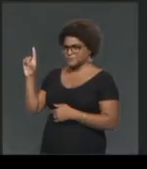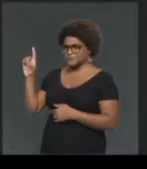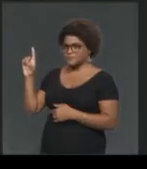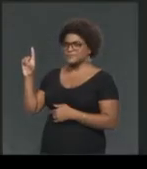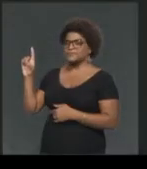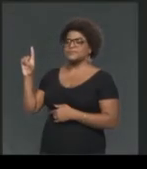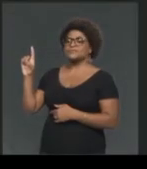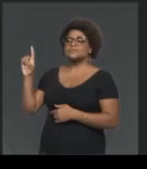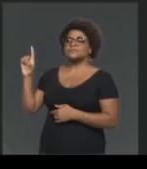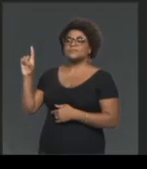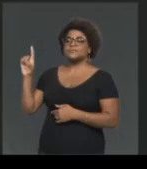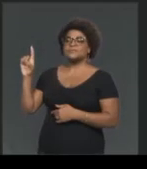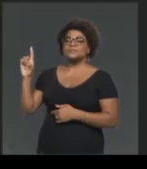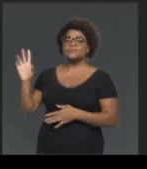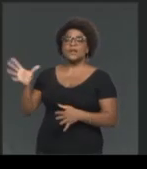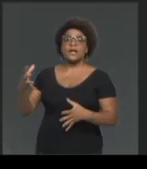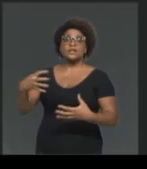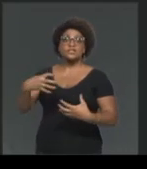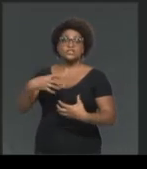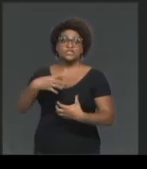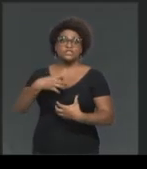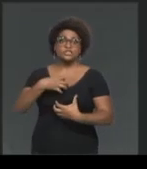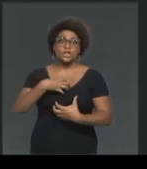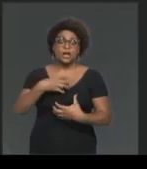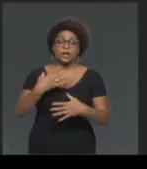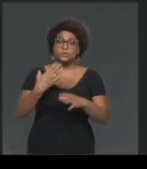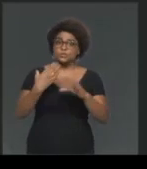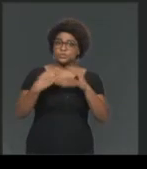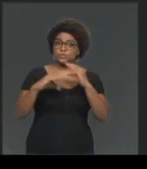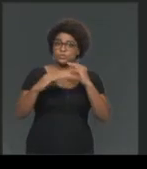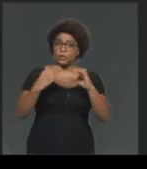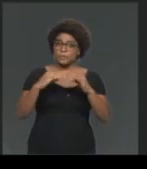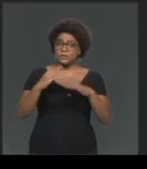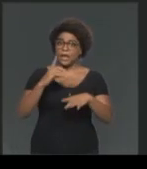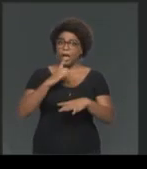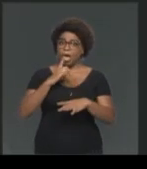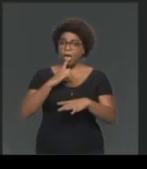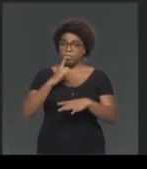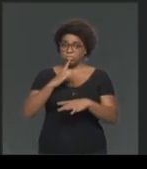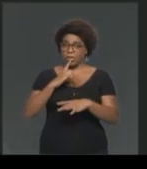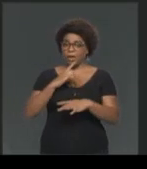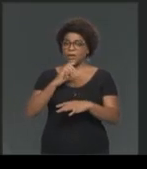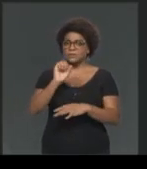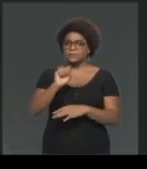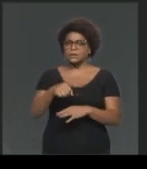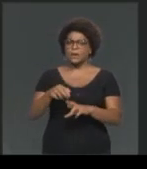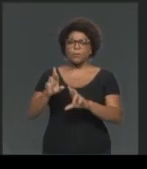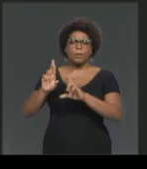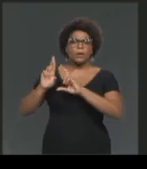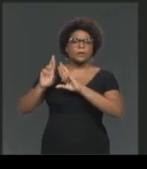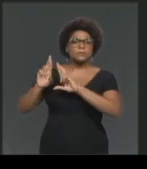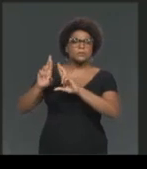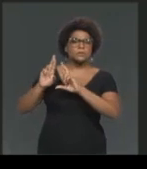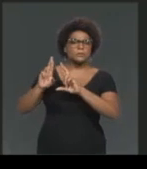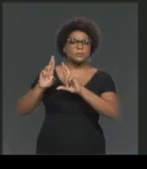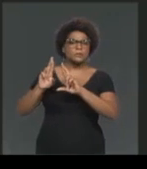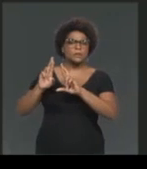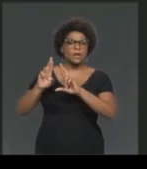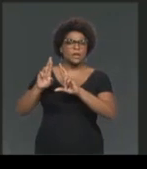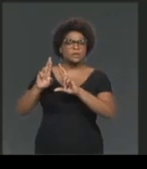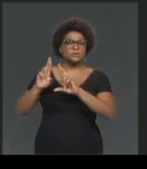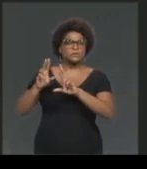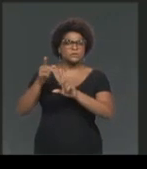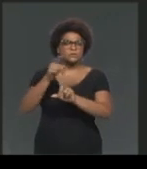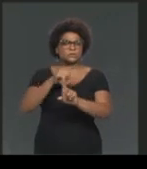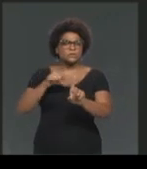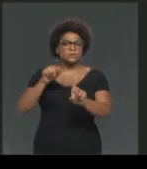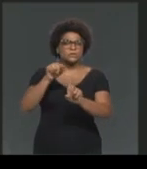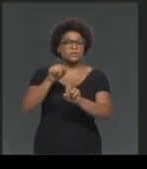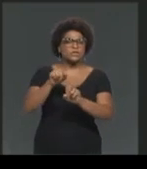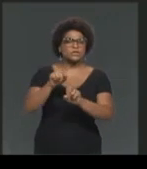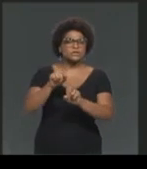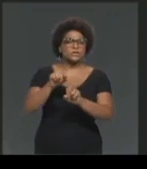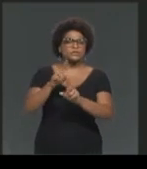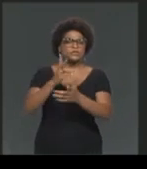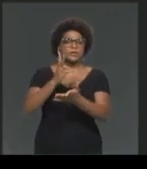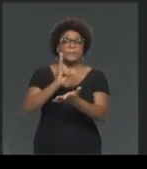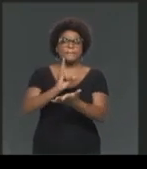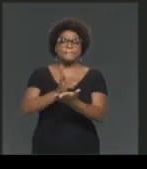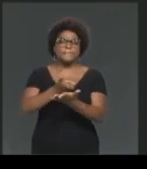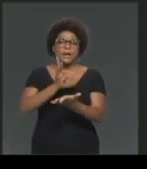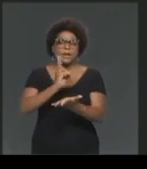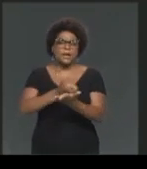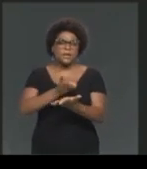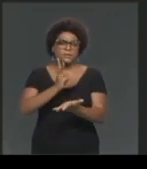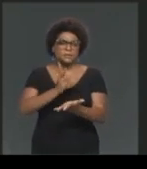Meios de comunicação cumprem um papel ideológico importante para a manutenção do sistema. A padronização